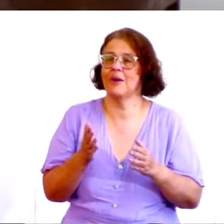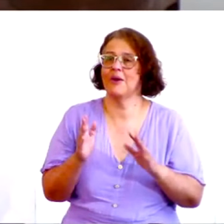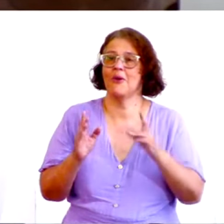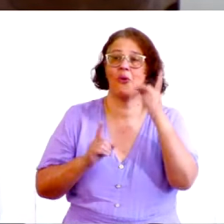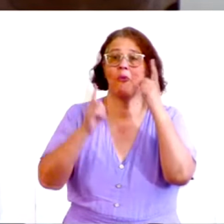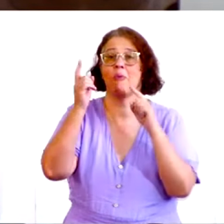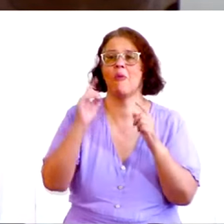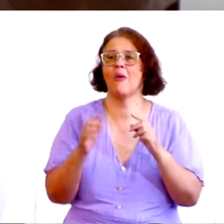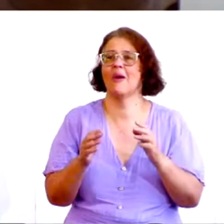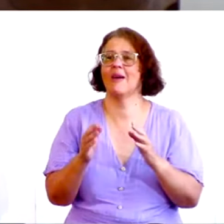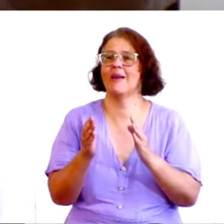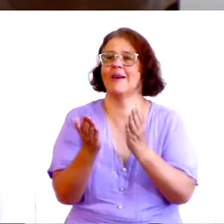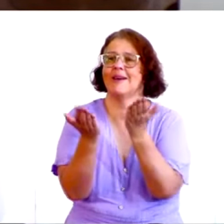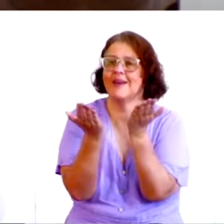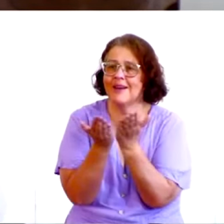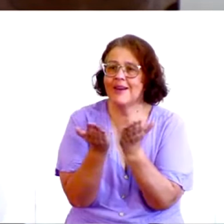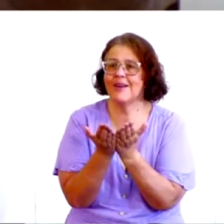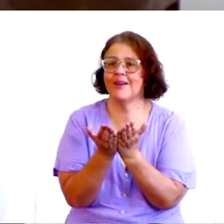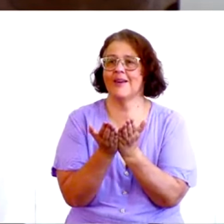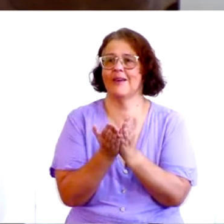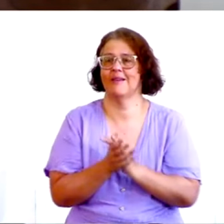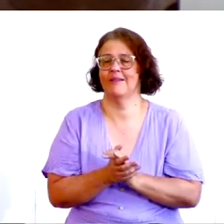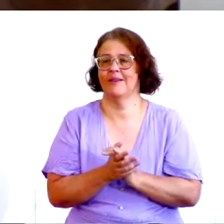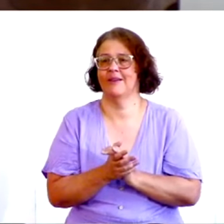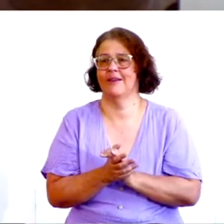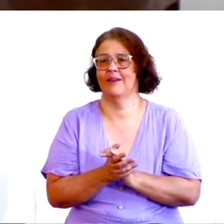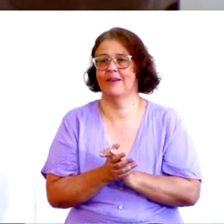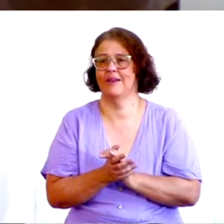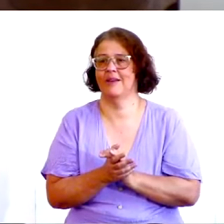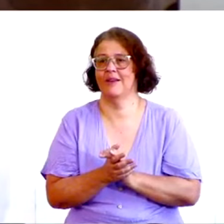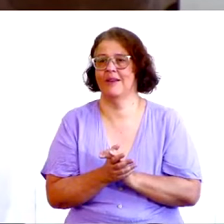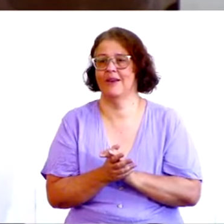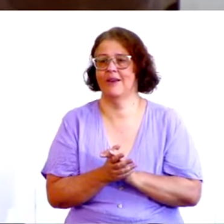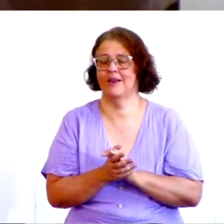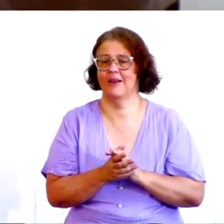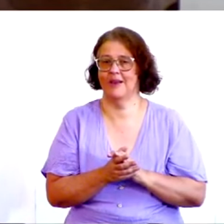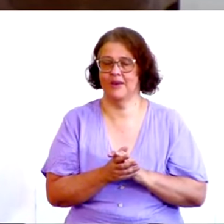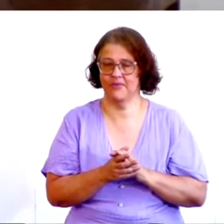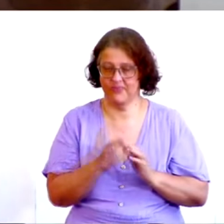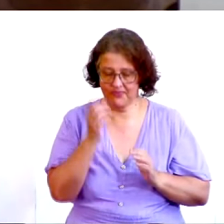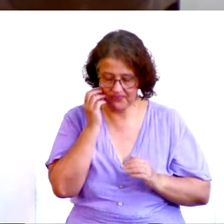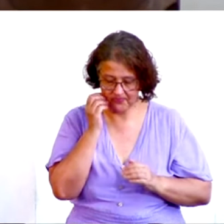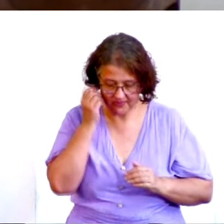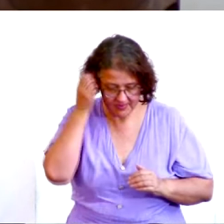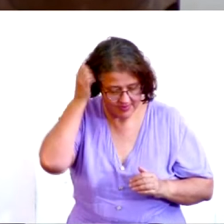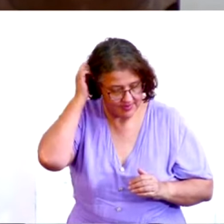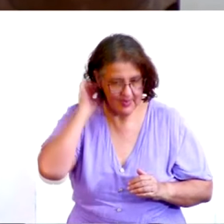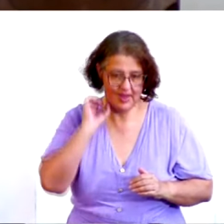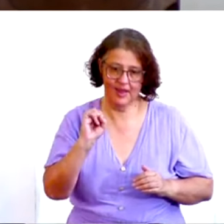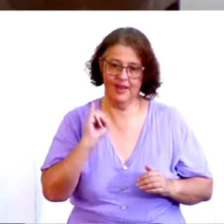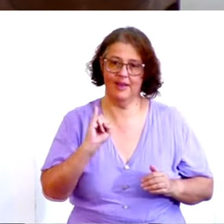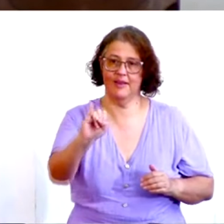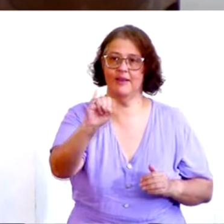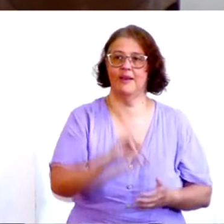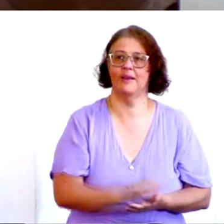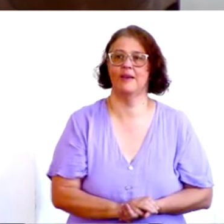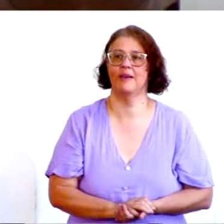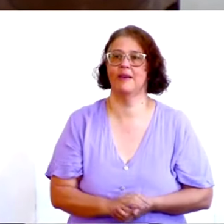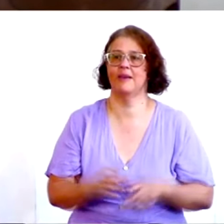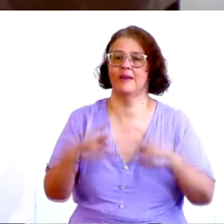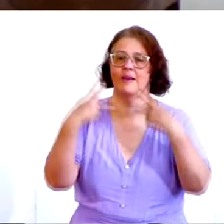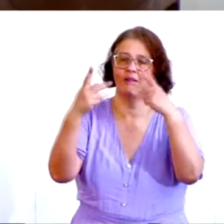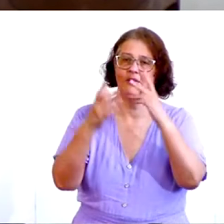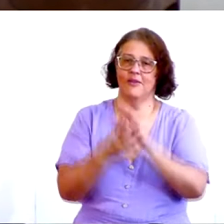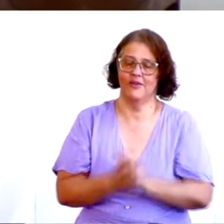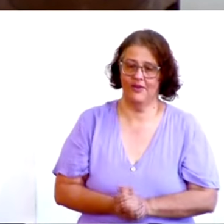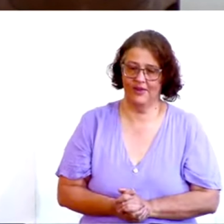bem esse tempo Isaías profetizou para você também Isaías quis dizer que você pode ter esperança o mundo não vai melhorar